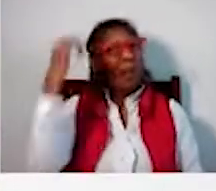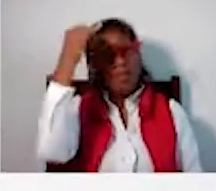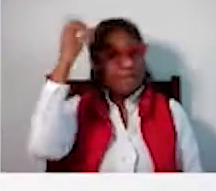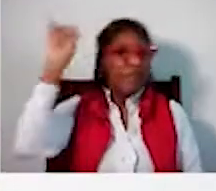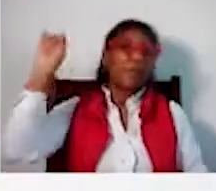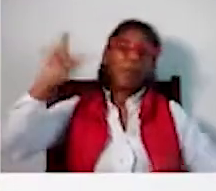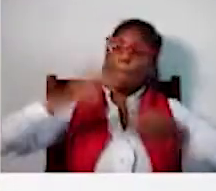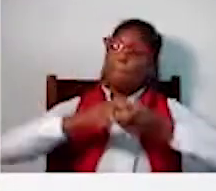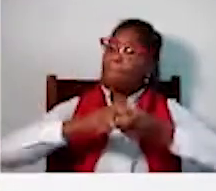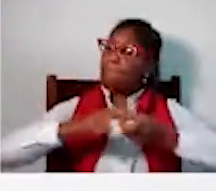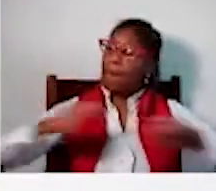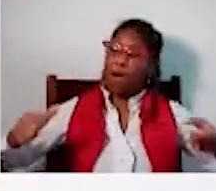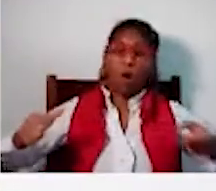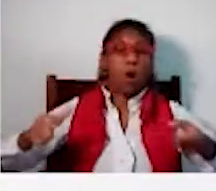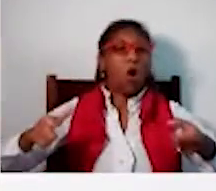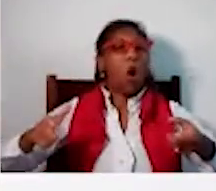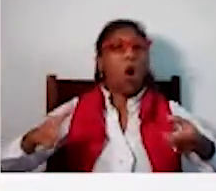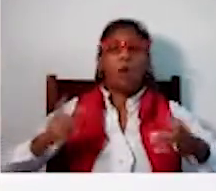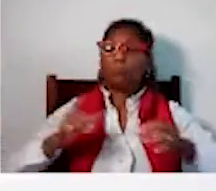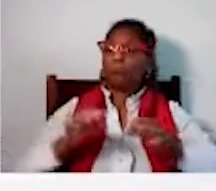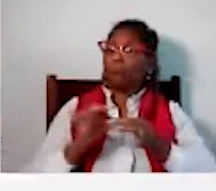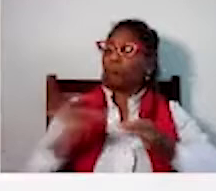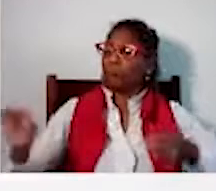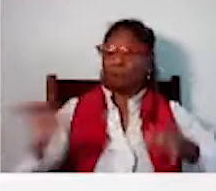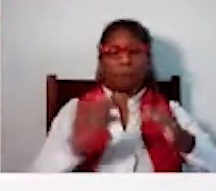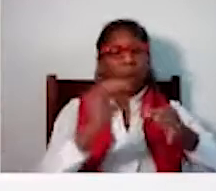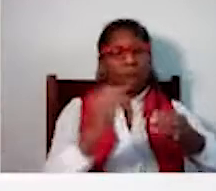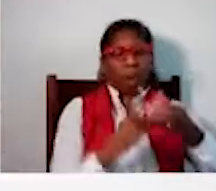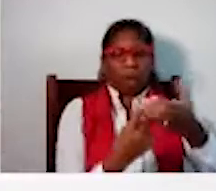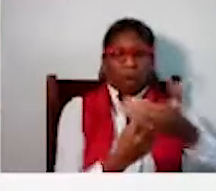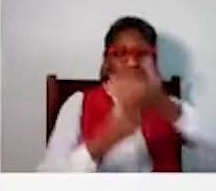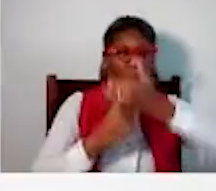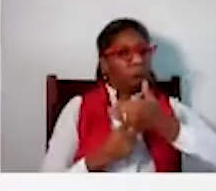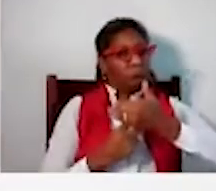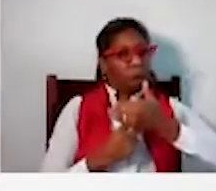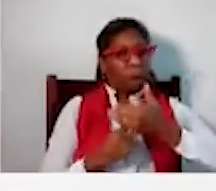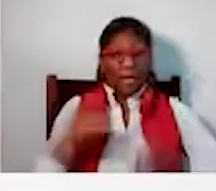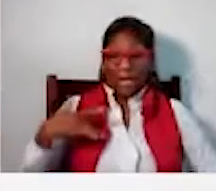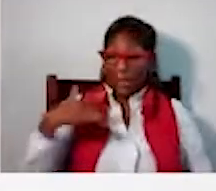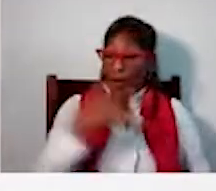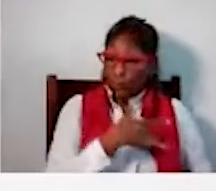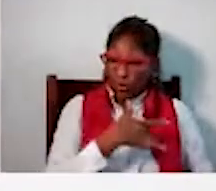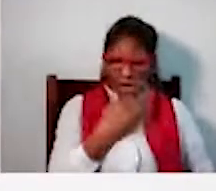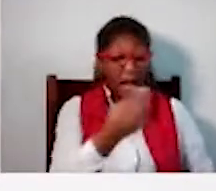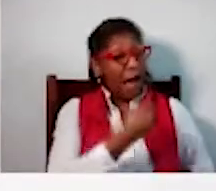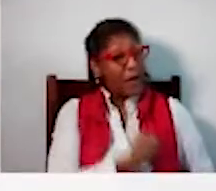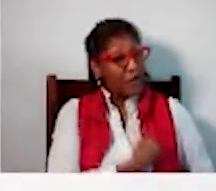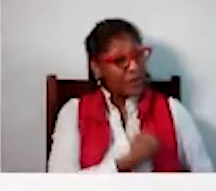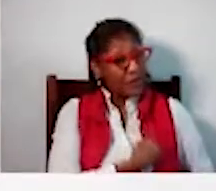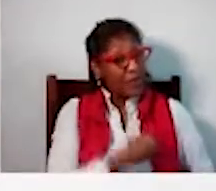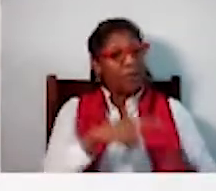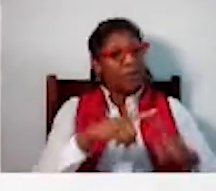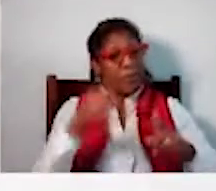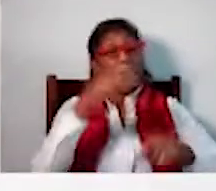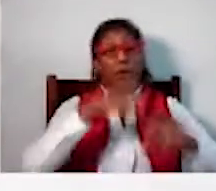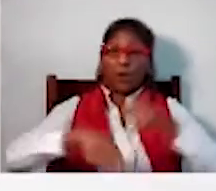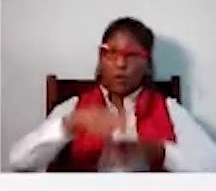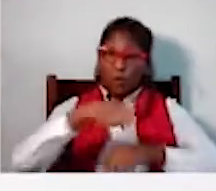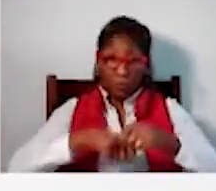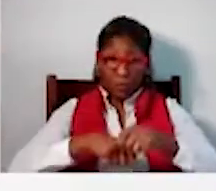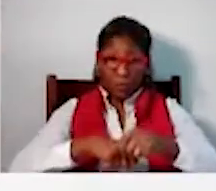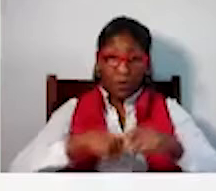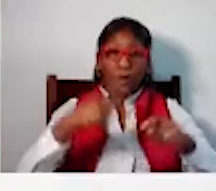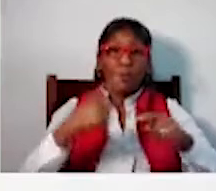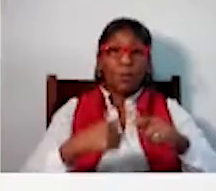com a imposição de maior distanciamento em proteção à vida, à saúde e também à economia, porque não se